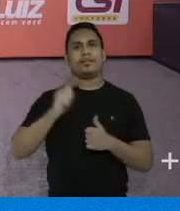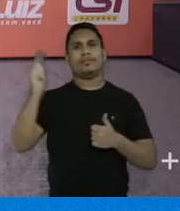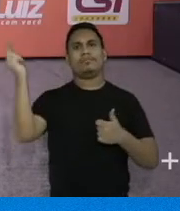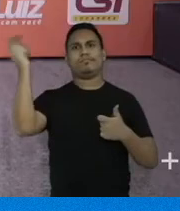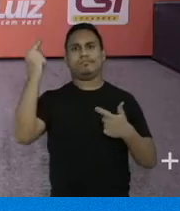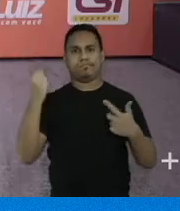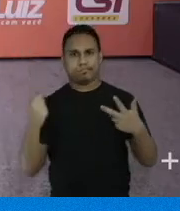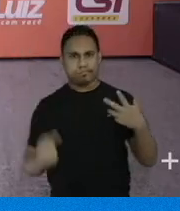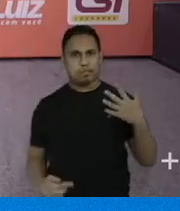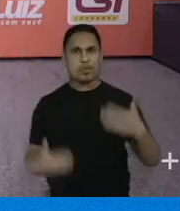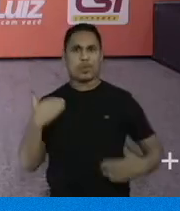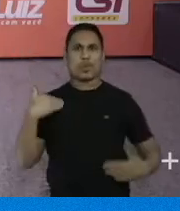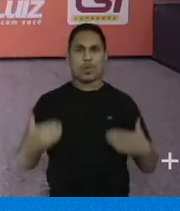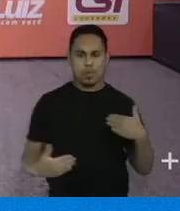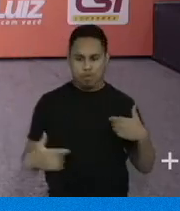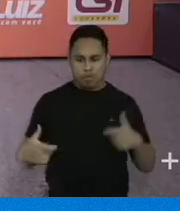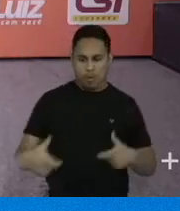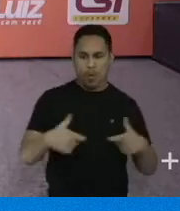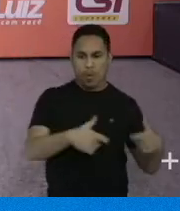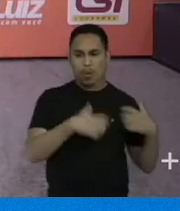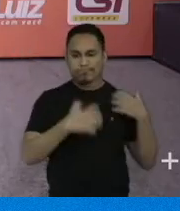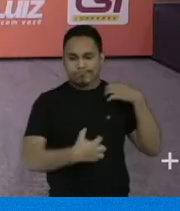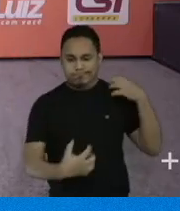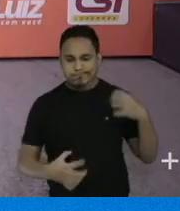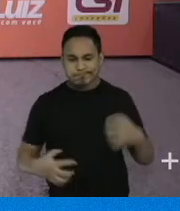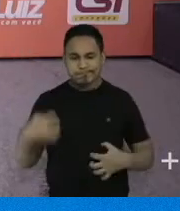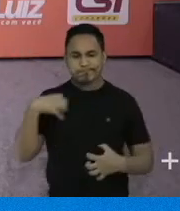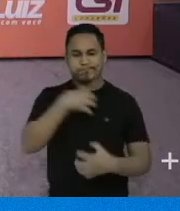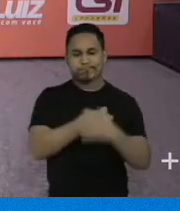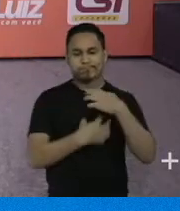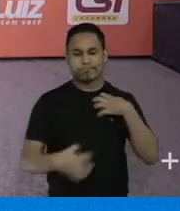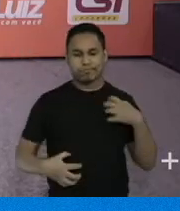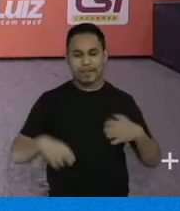corpo, né? Envolve muitas coisas. Então,